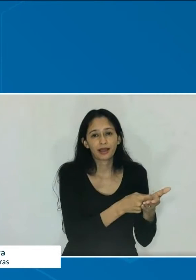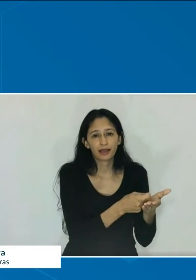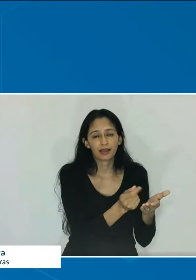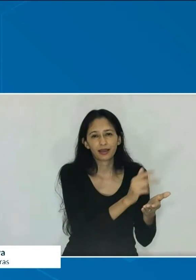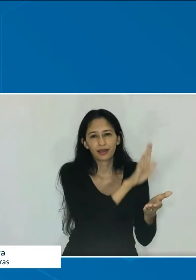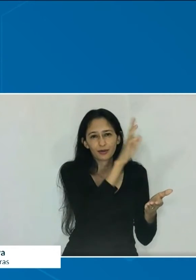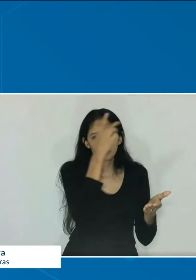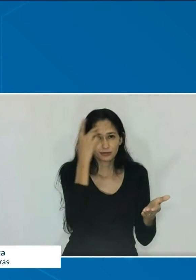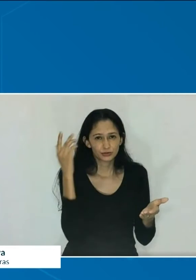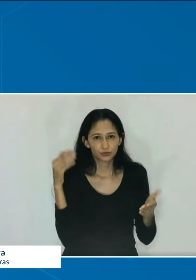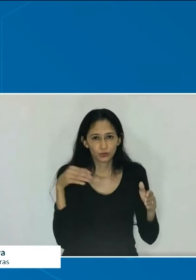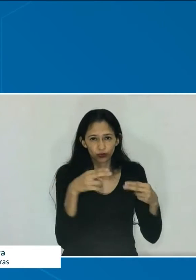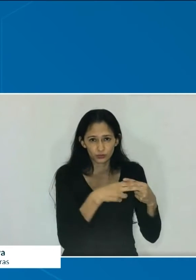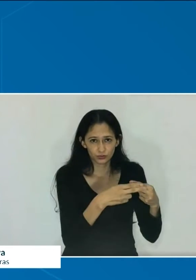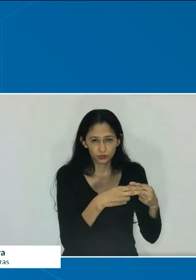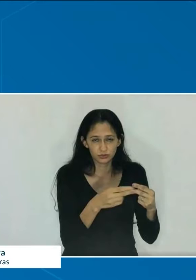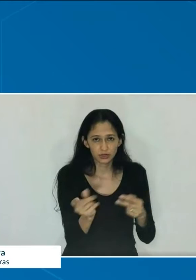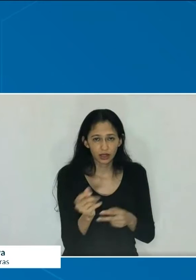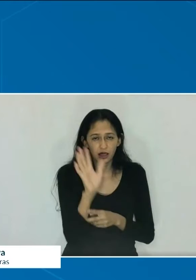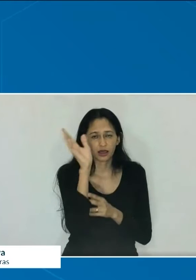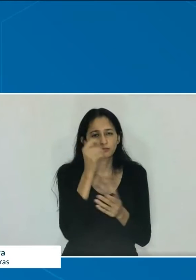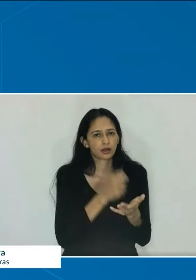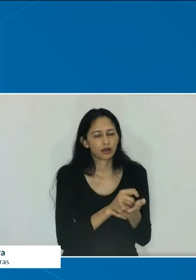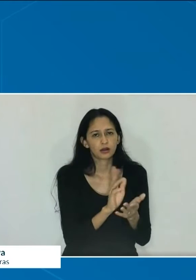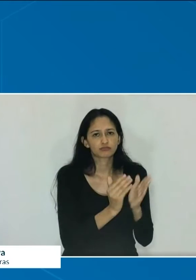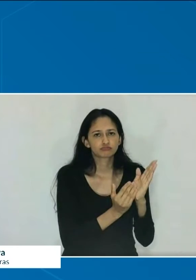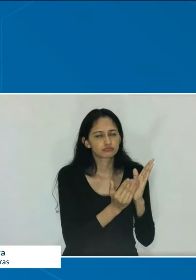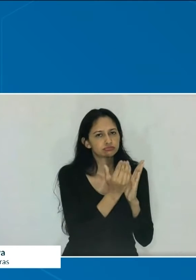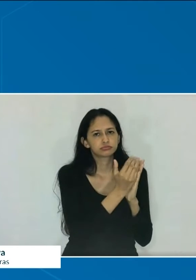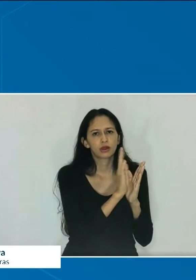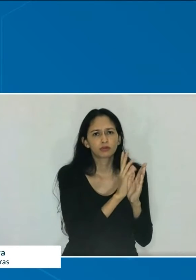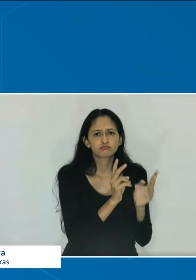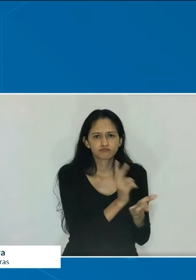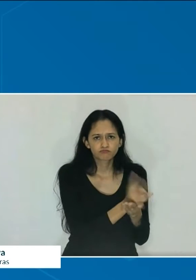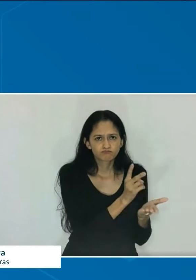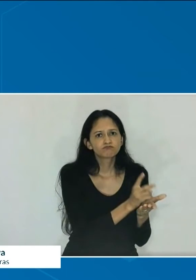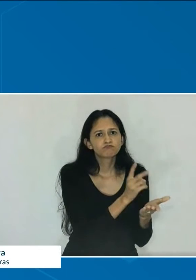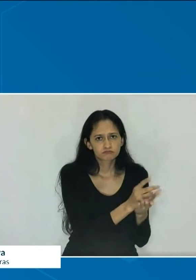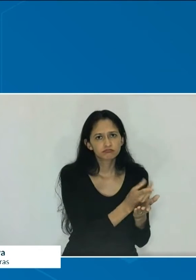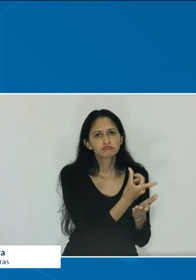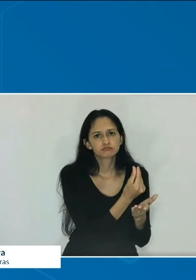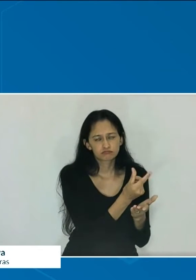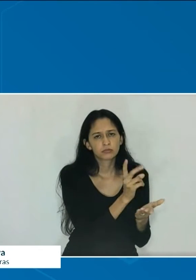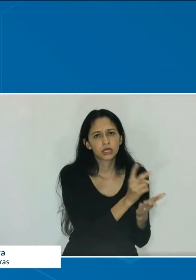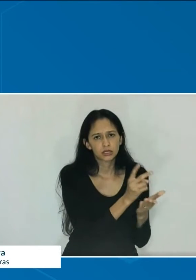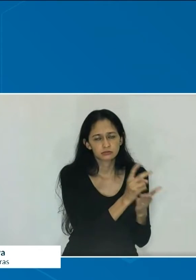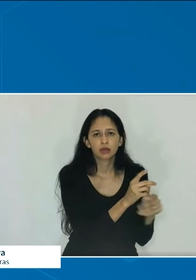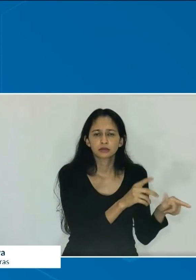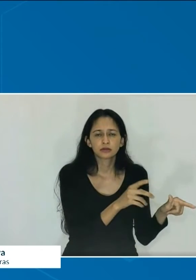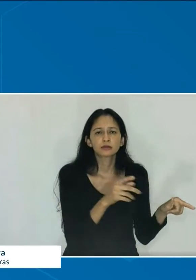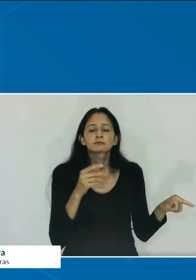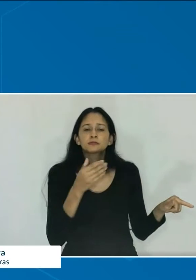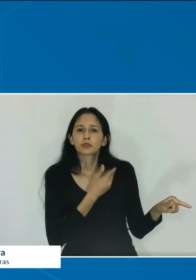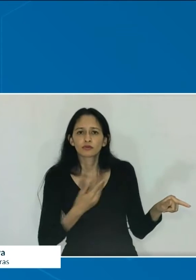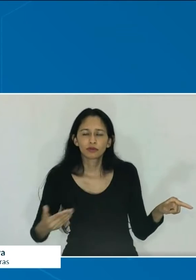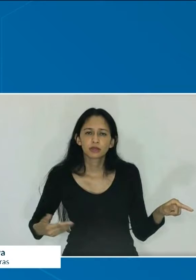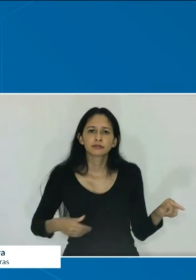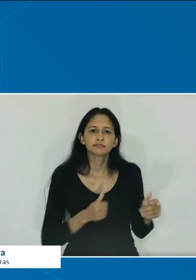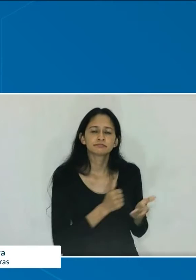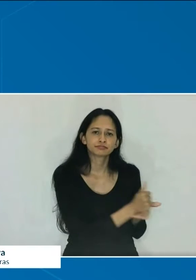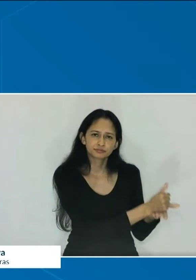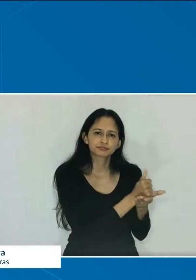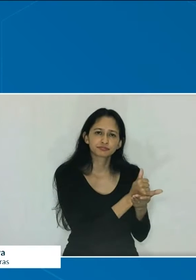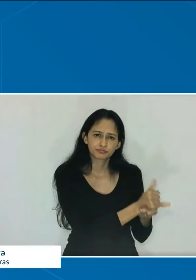transporte público, e as empresas conseguissem atender essa demanda que vai vagarosamente voltando às atividades,